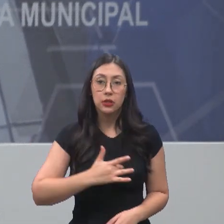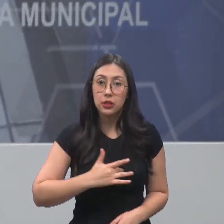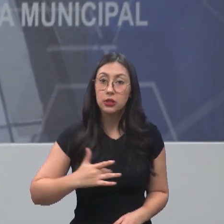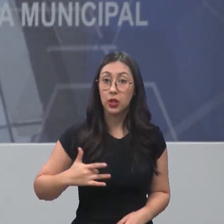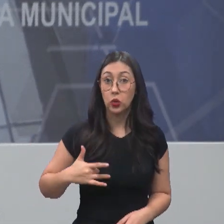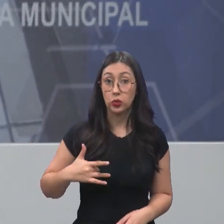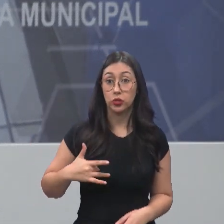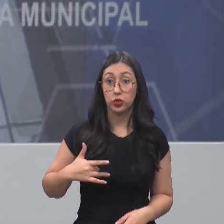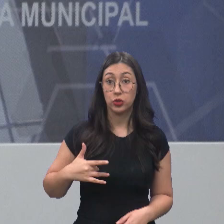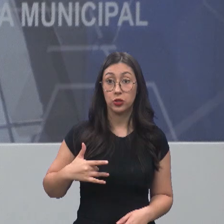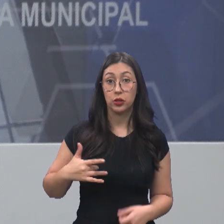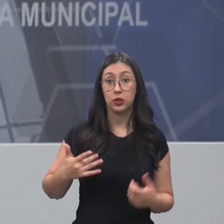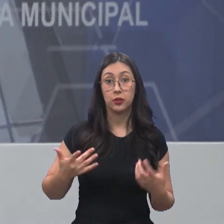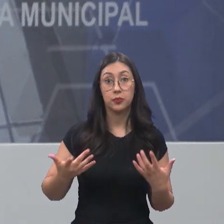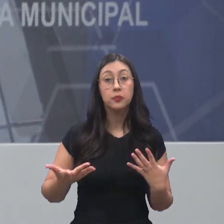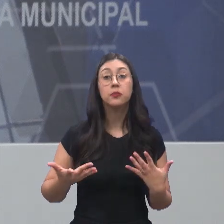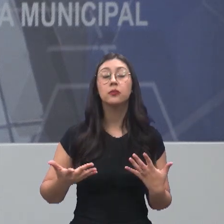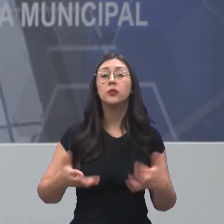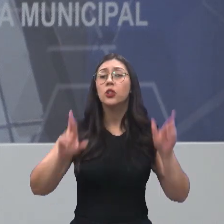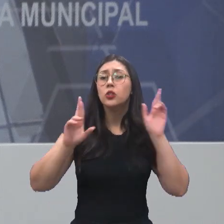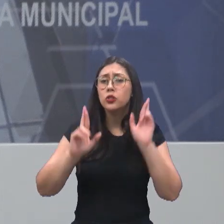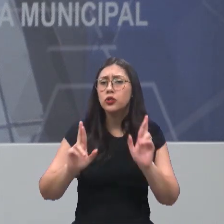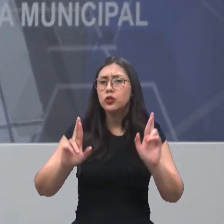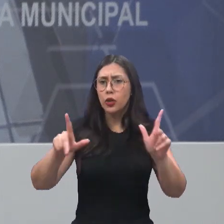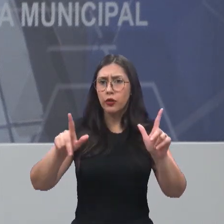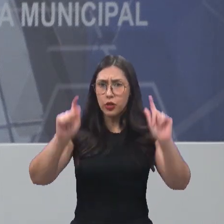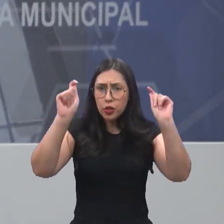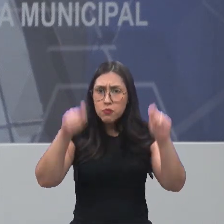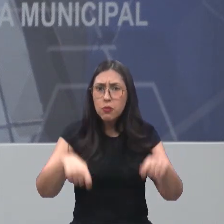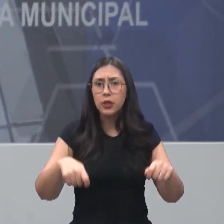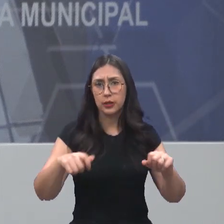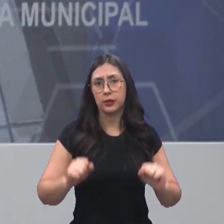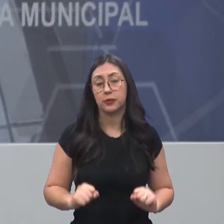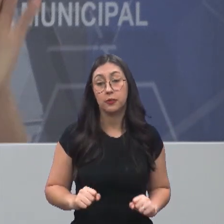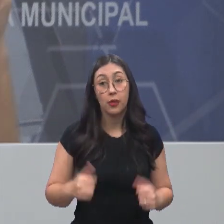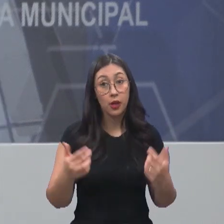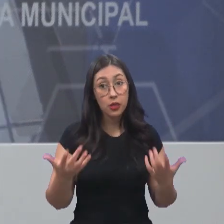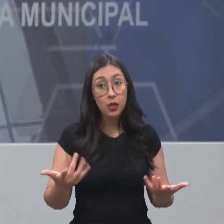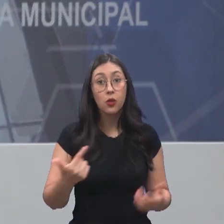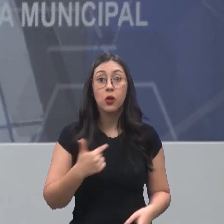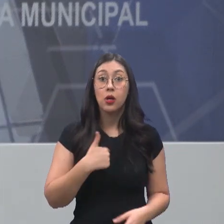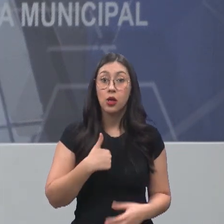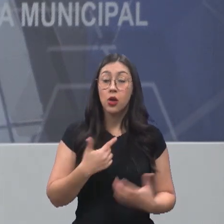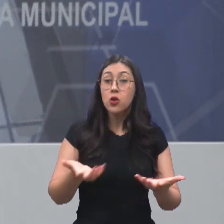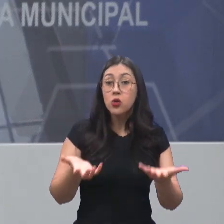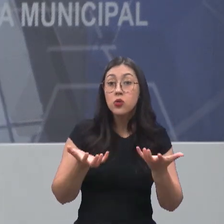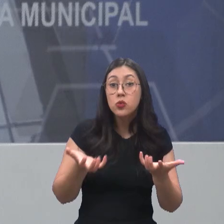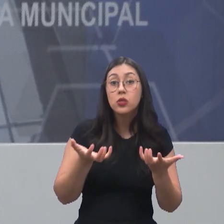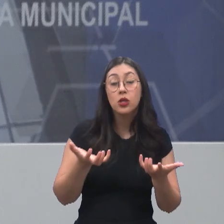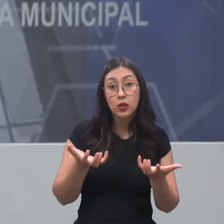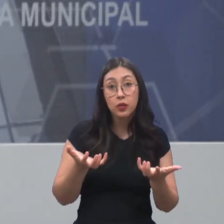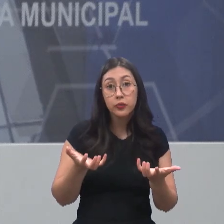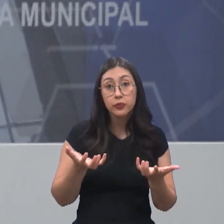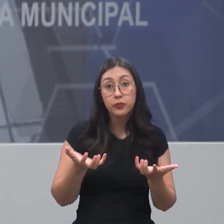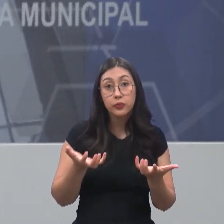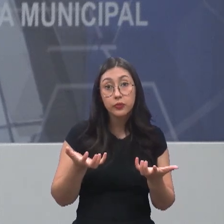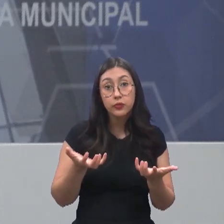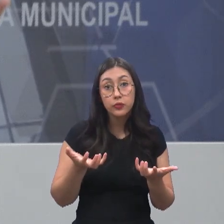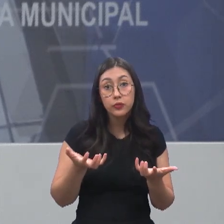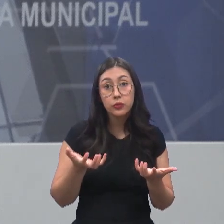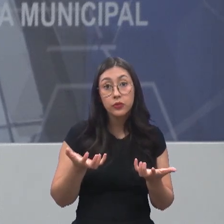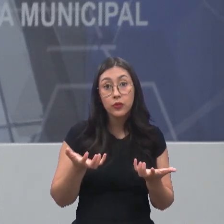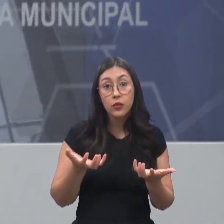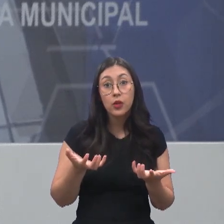maneira diferente e eficaz para o munícipe. Então, eu gostaria, só para terminar, sobre essa questão